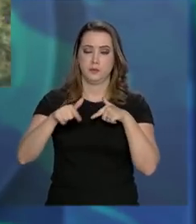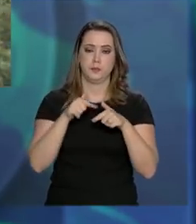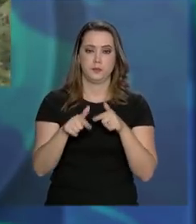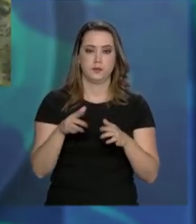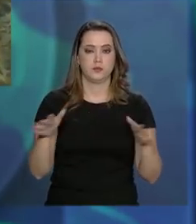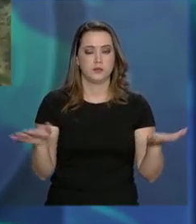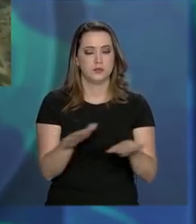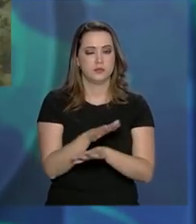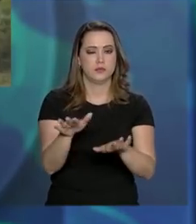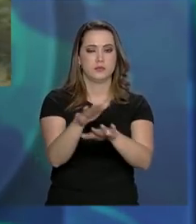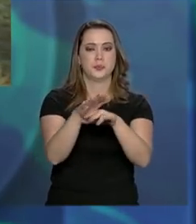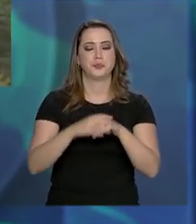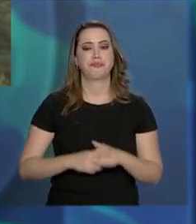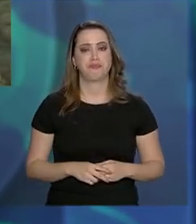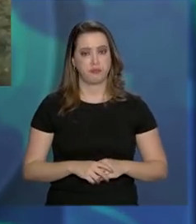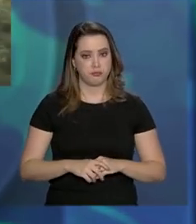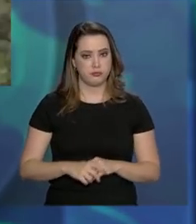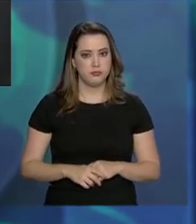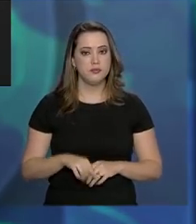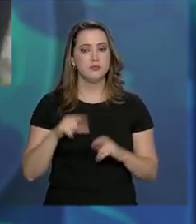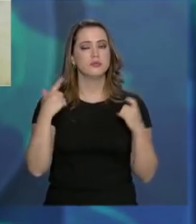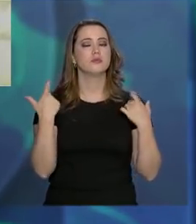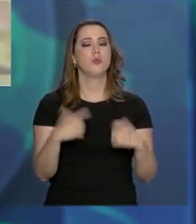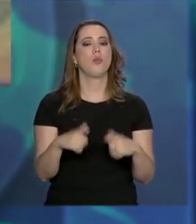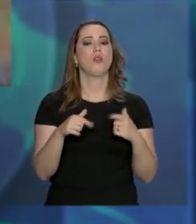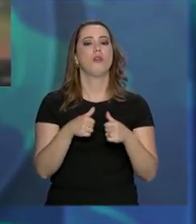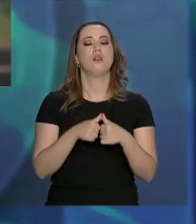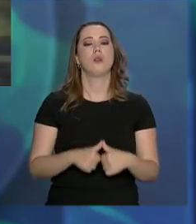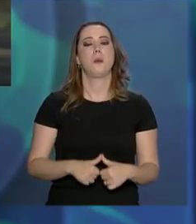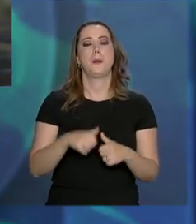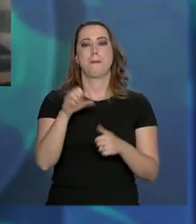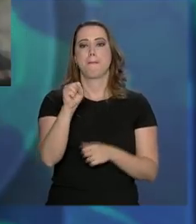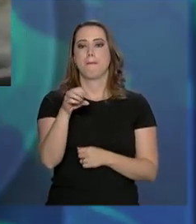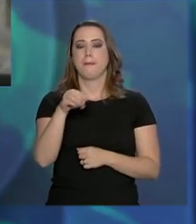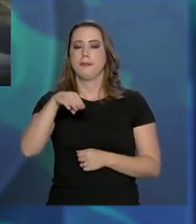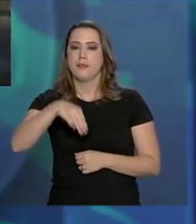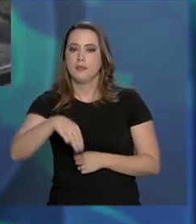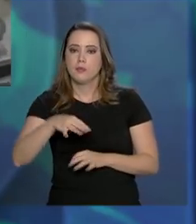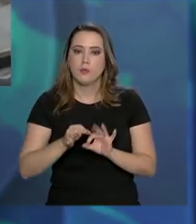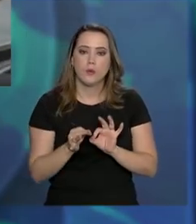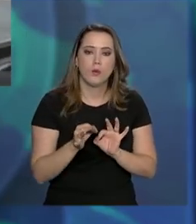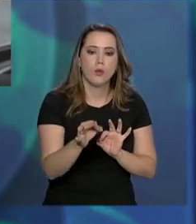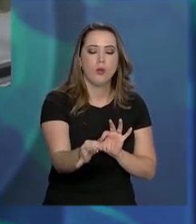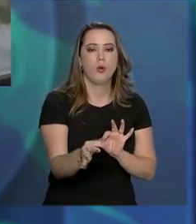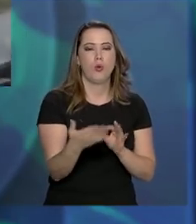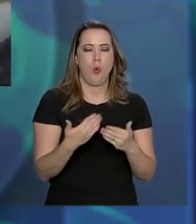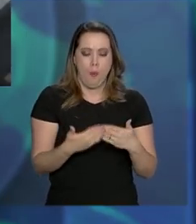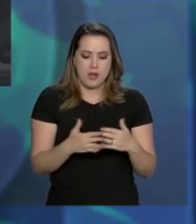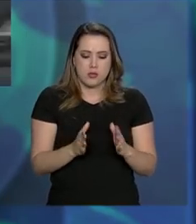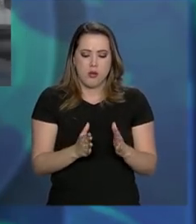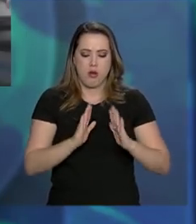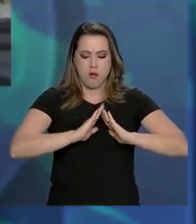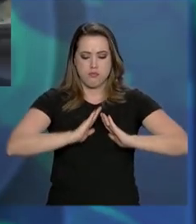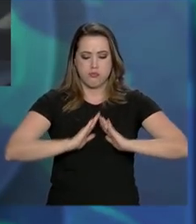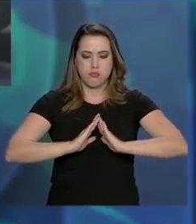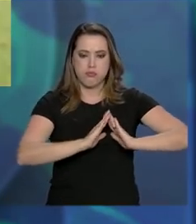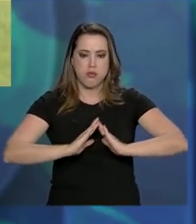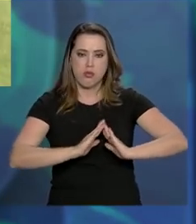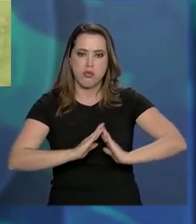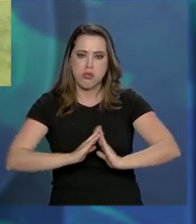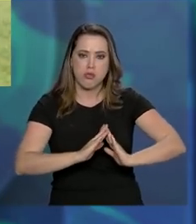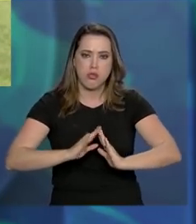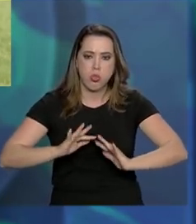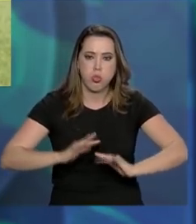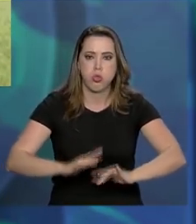a barragem se rompeu. Esse local está entre 800 metros e 1 quilômetro da posição original do refeitório.